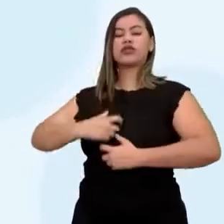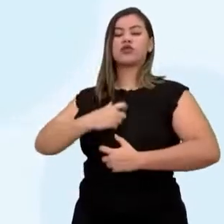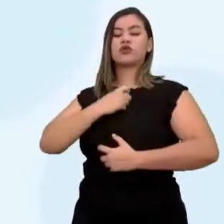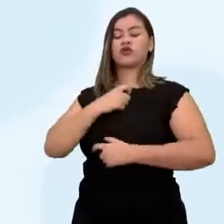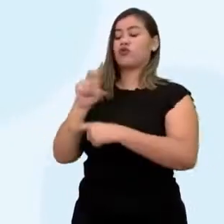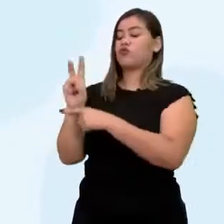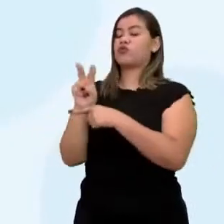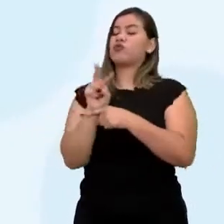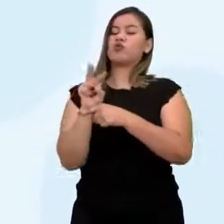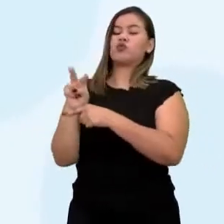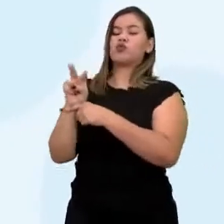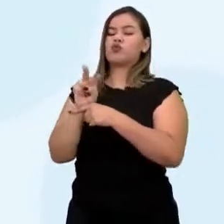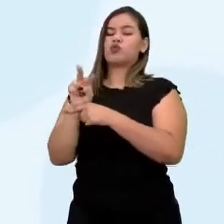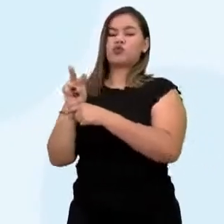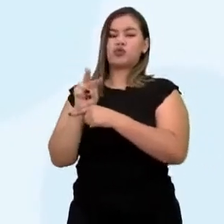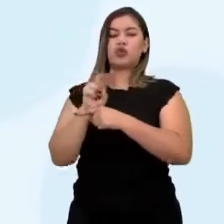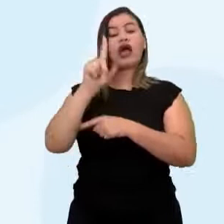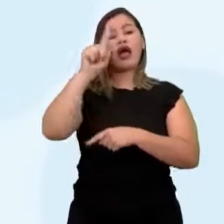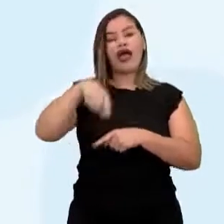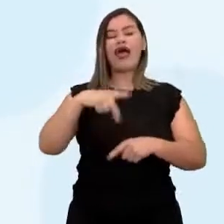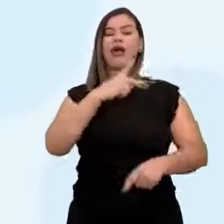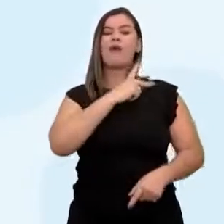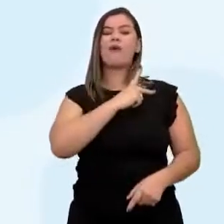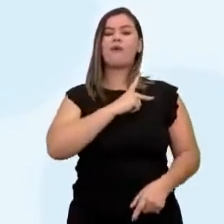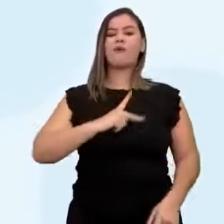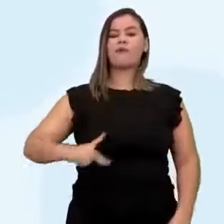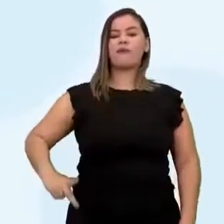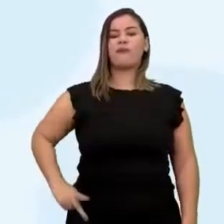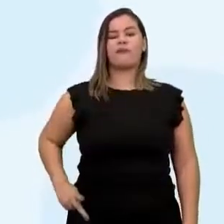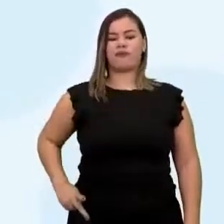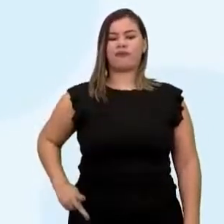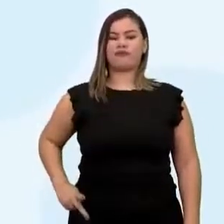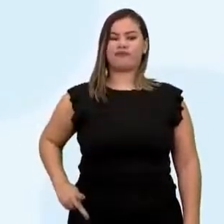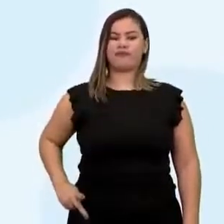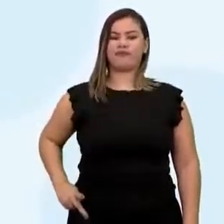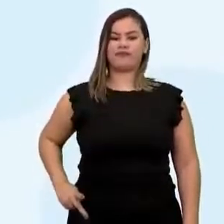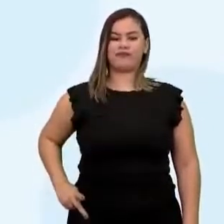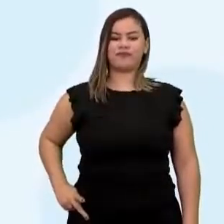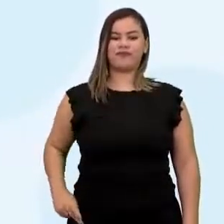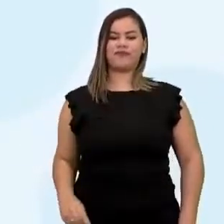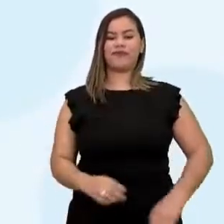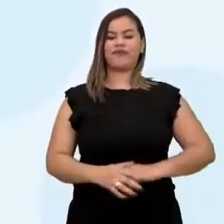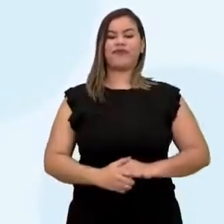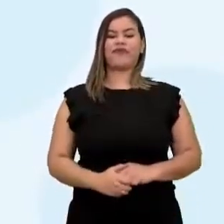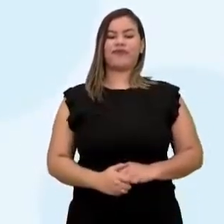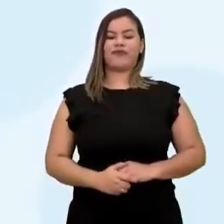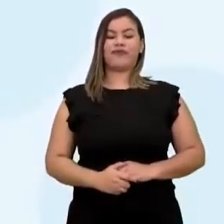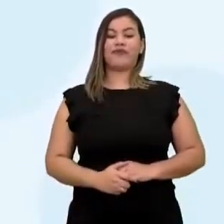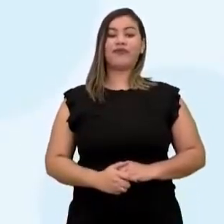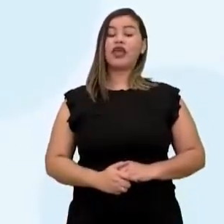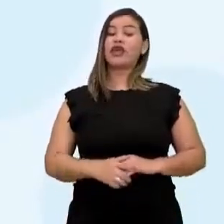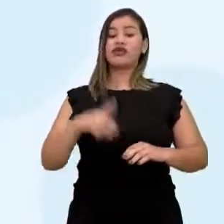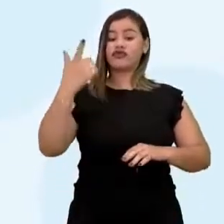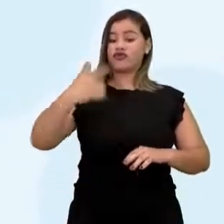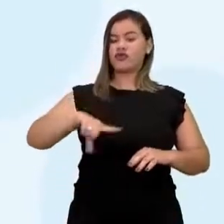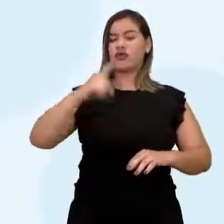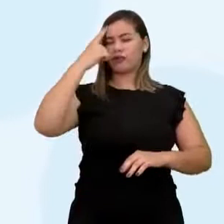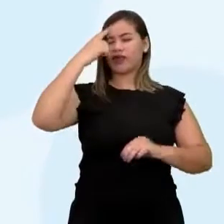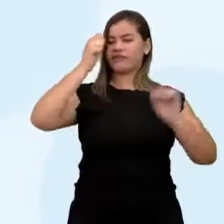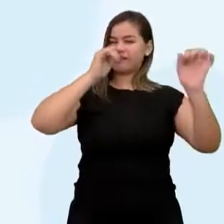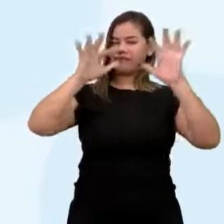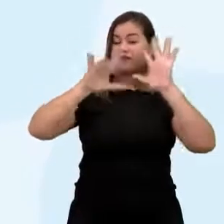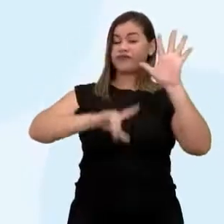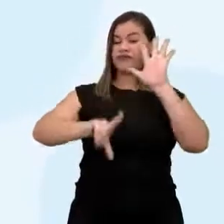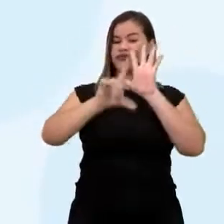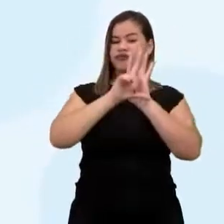poder executivo? É o presidente da República. Vamos voltar aqui e pensar no poder legislativo,